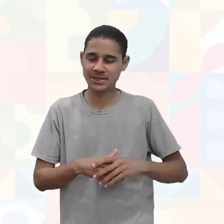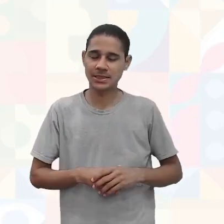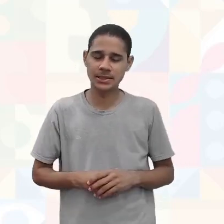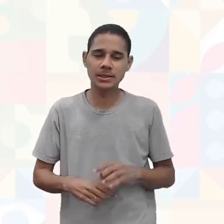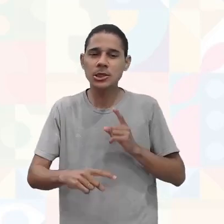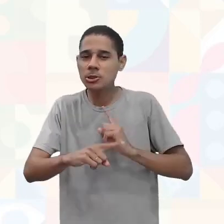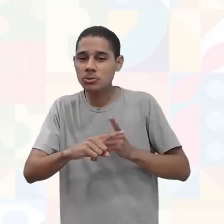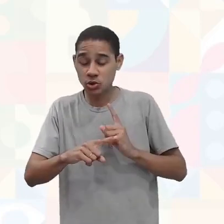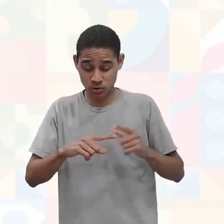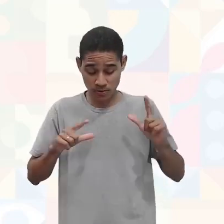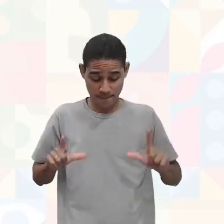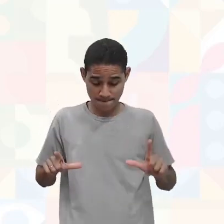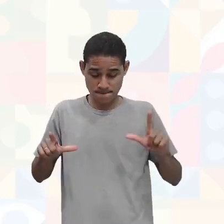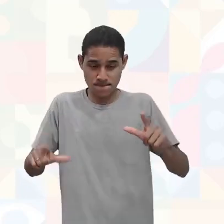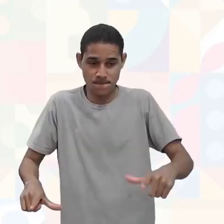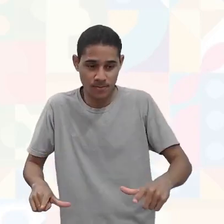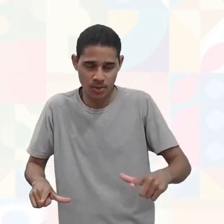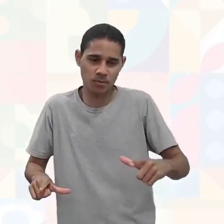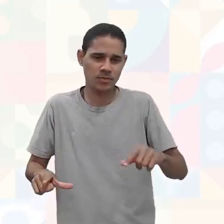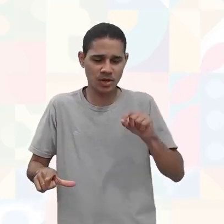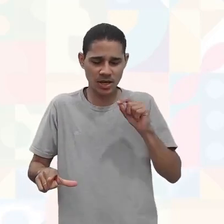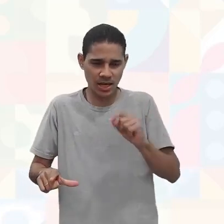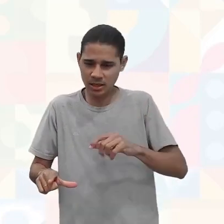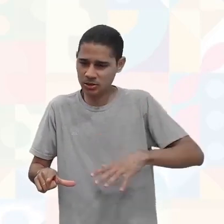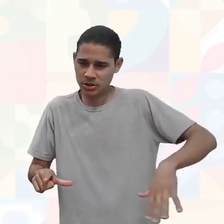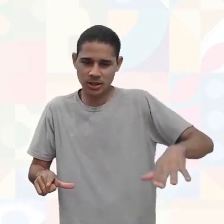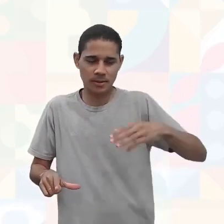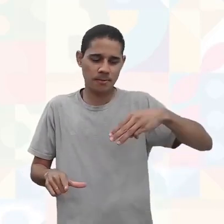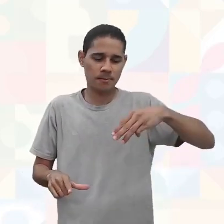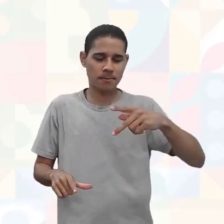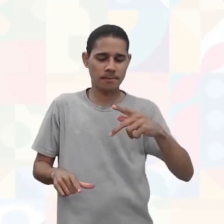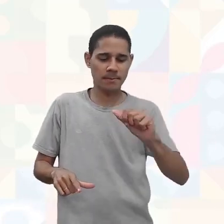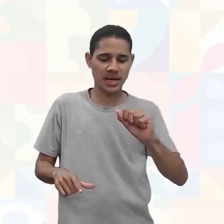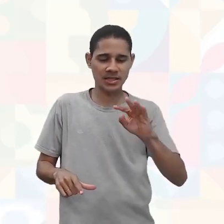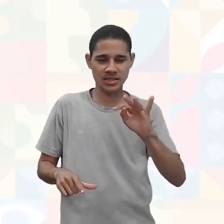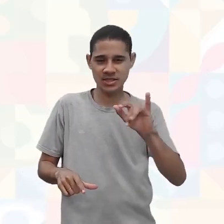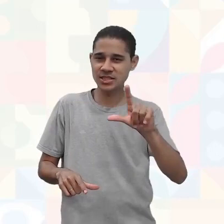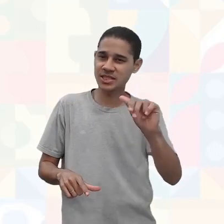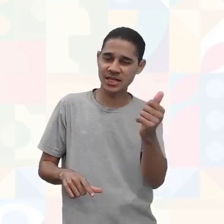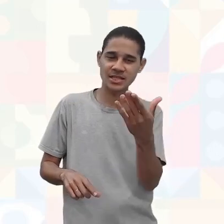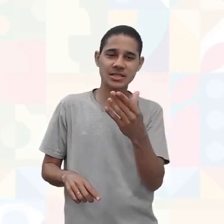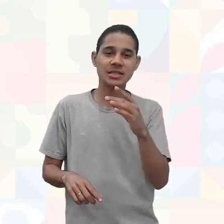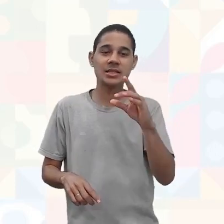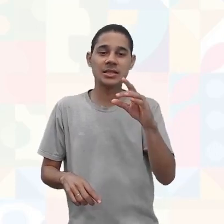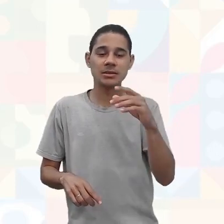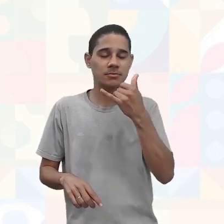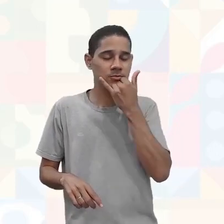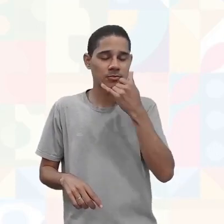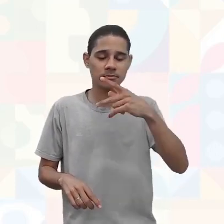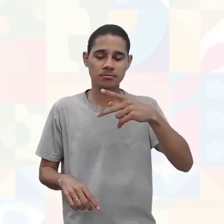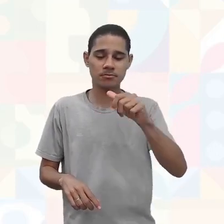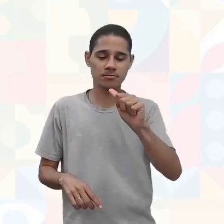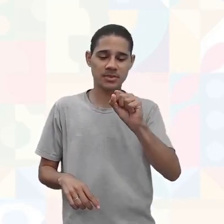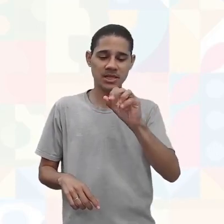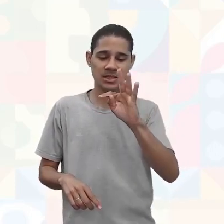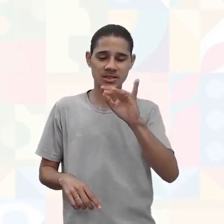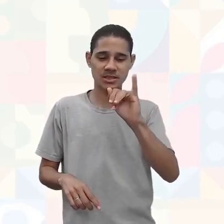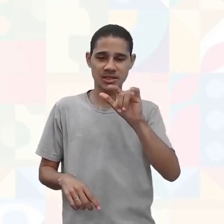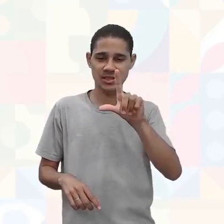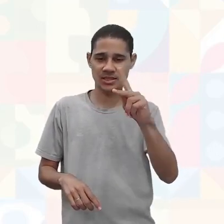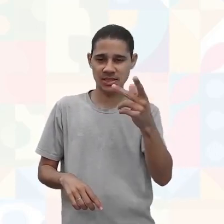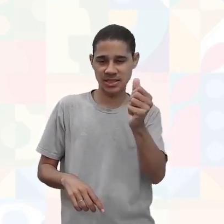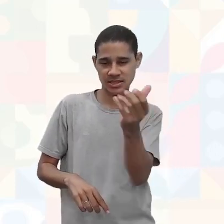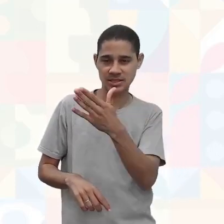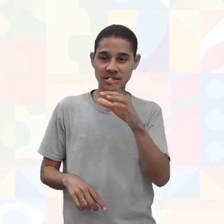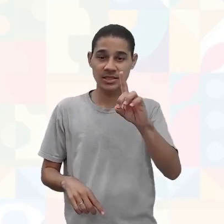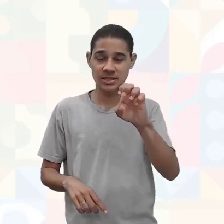o porcelanato, a cerâmica, as pastilhas de vidro, né, que muitas pessoas utilizam de qualquer forma. Então,